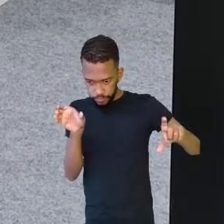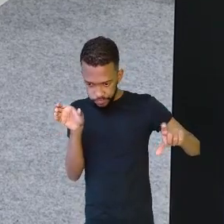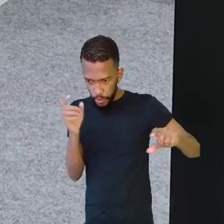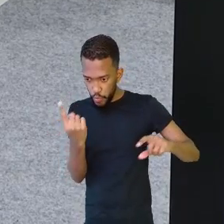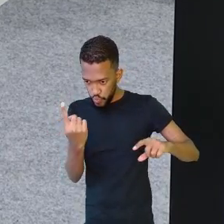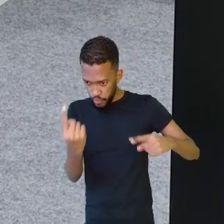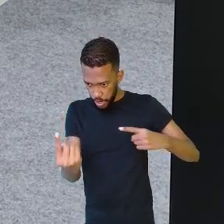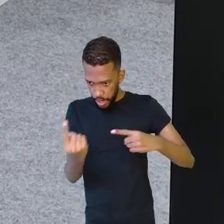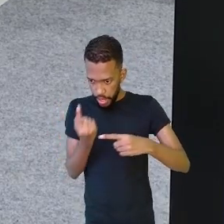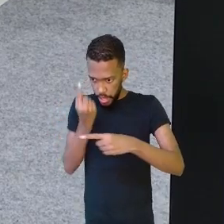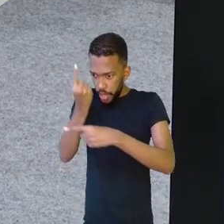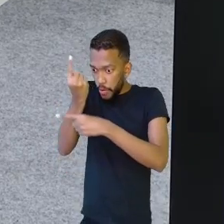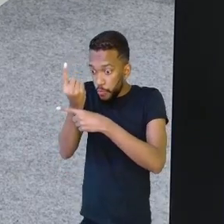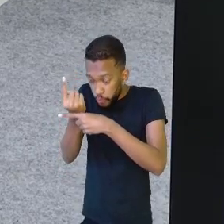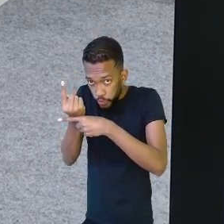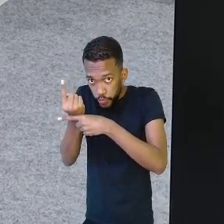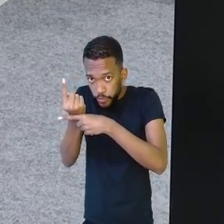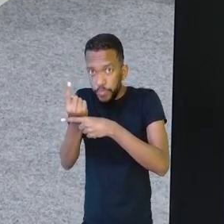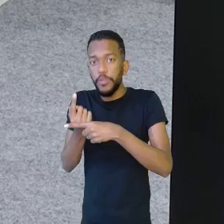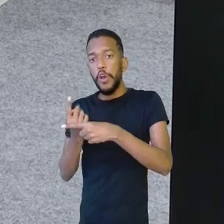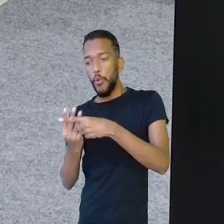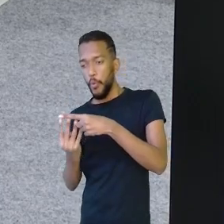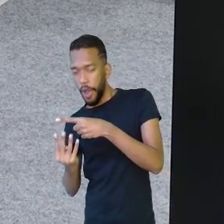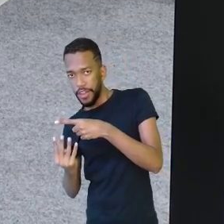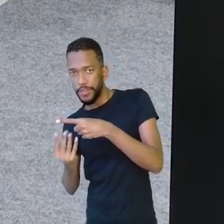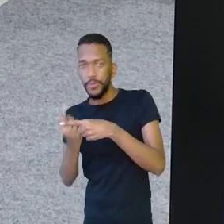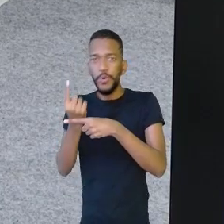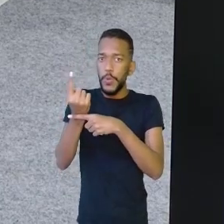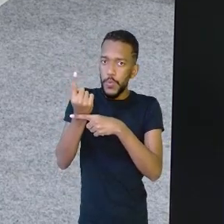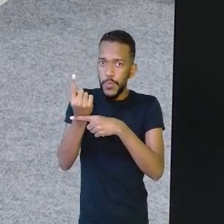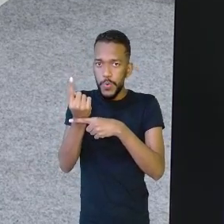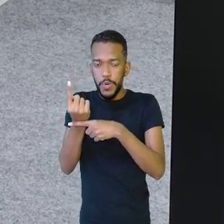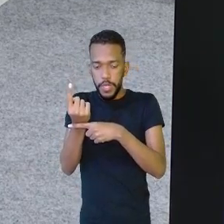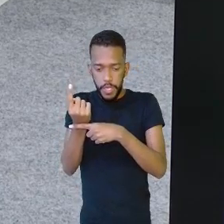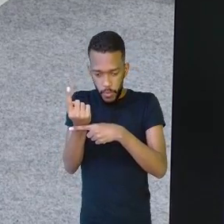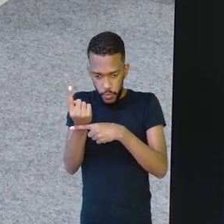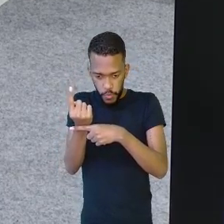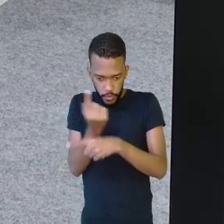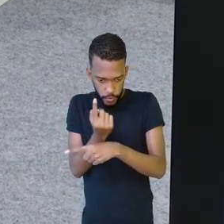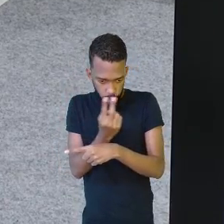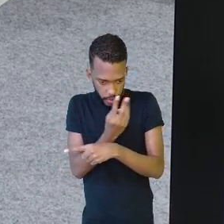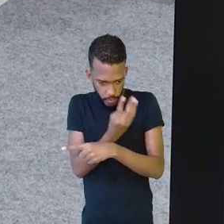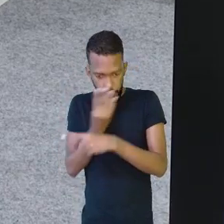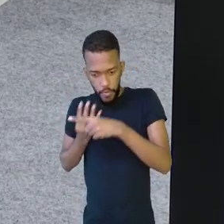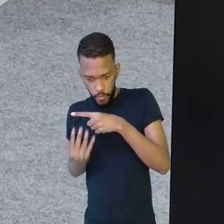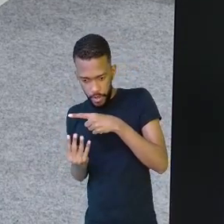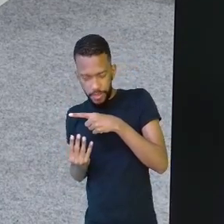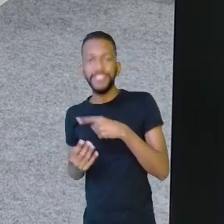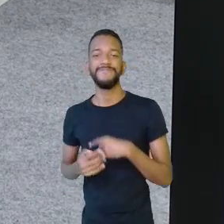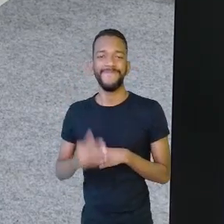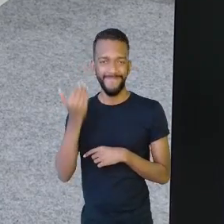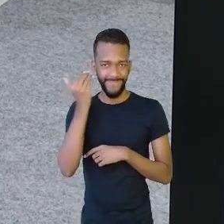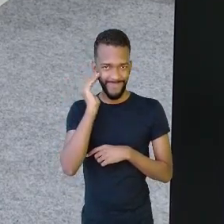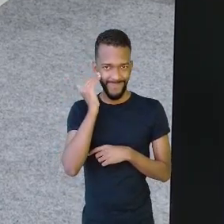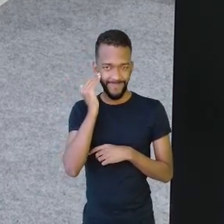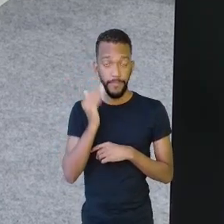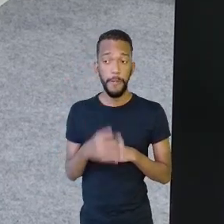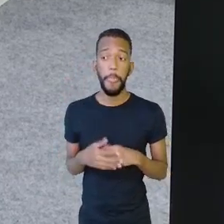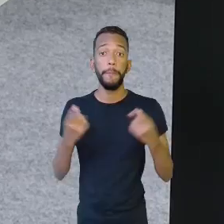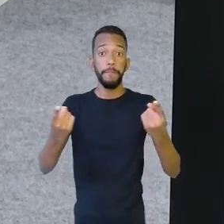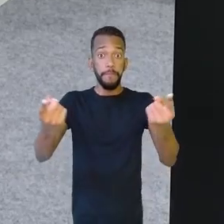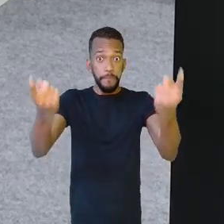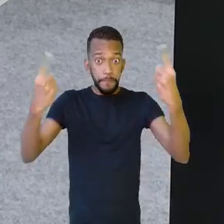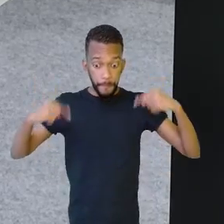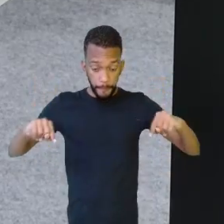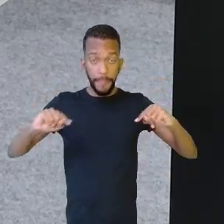1 quarto. 1 quarto. Vamos ver aqui o próximo exemplo. Agora